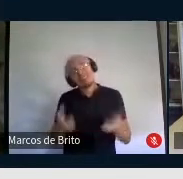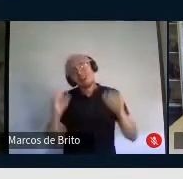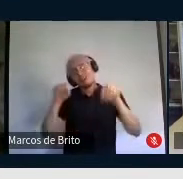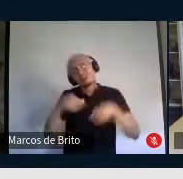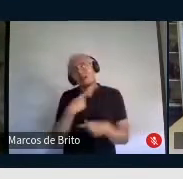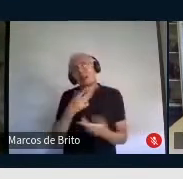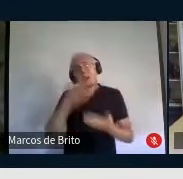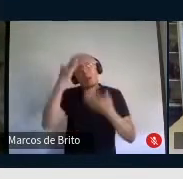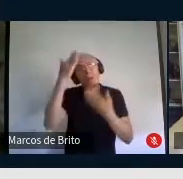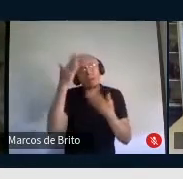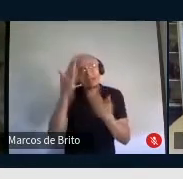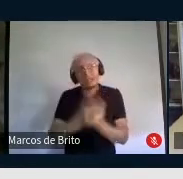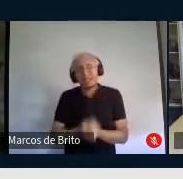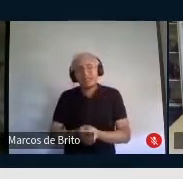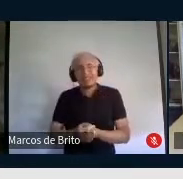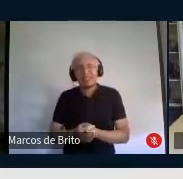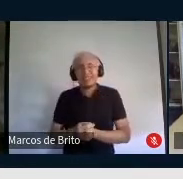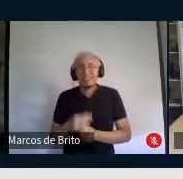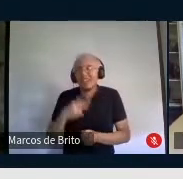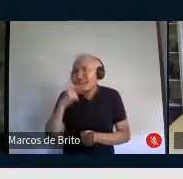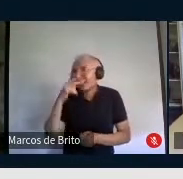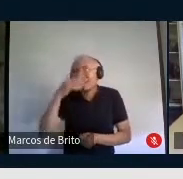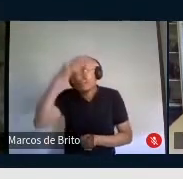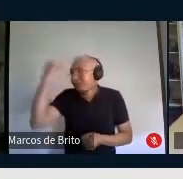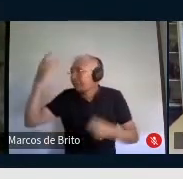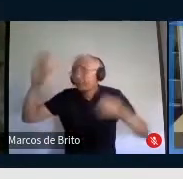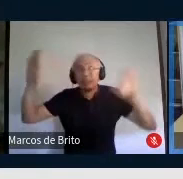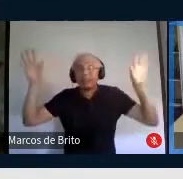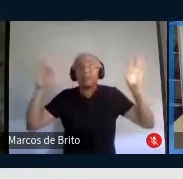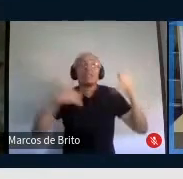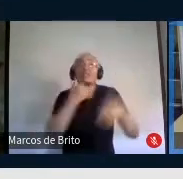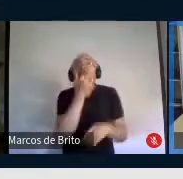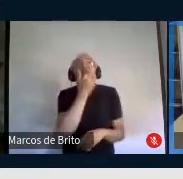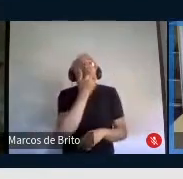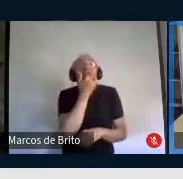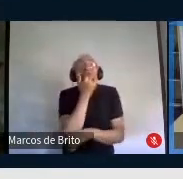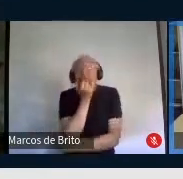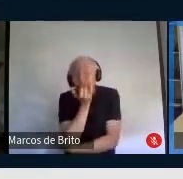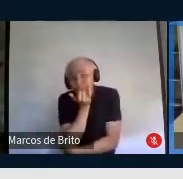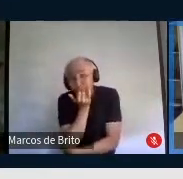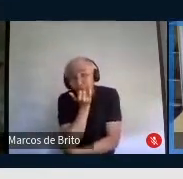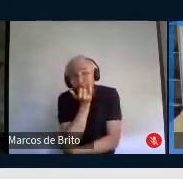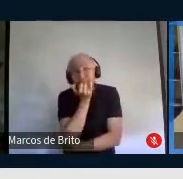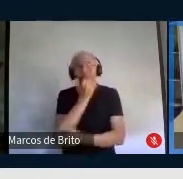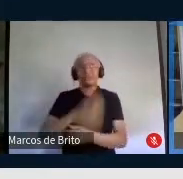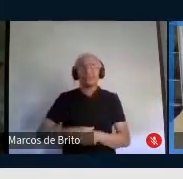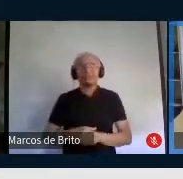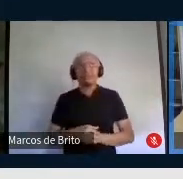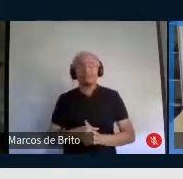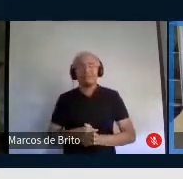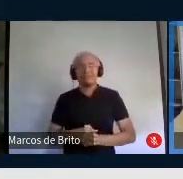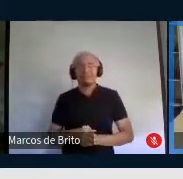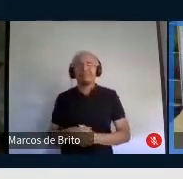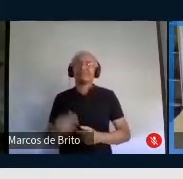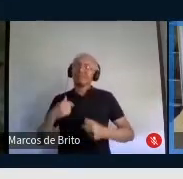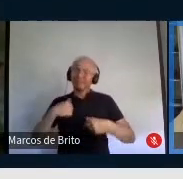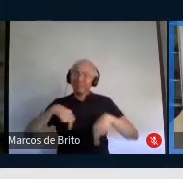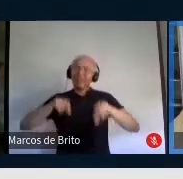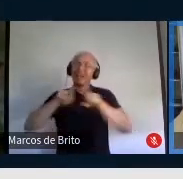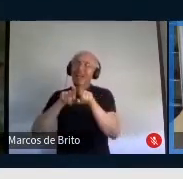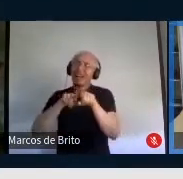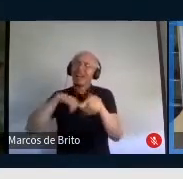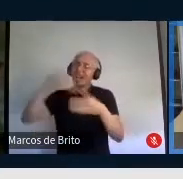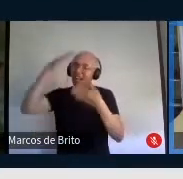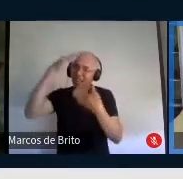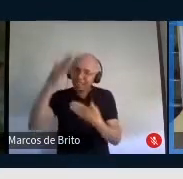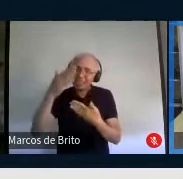Muito obrigada. Eu tenho certeza que eu esqueci alguém e eu peço desculpa por isso. Eu quero agradecer